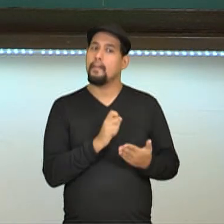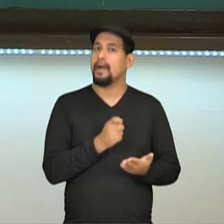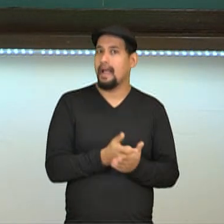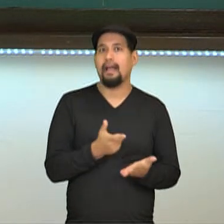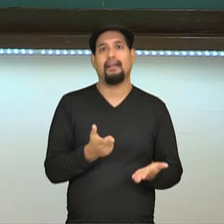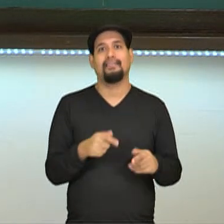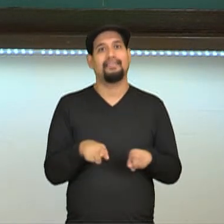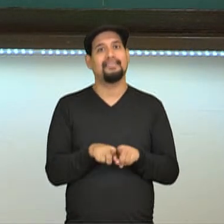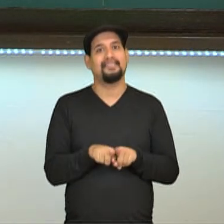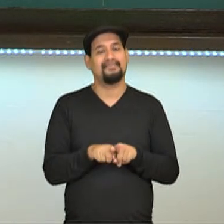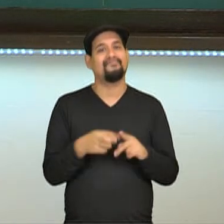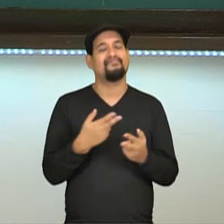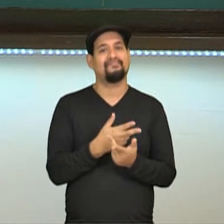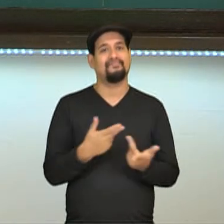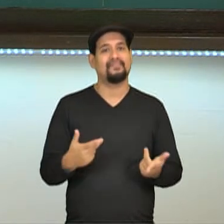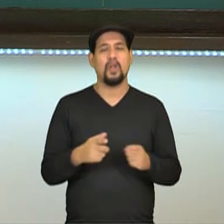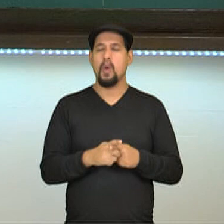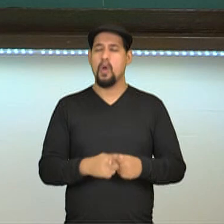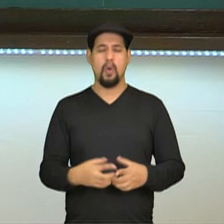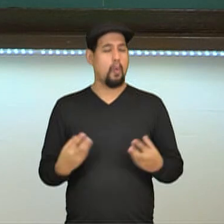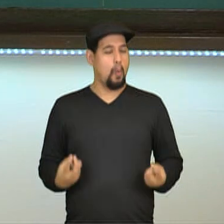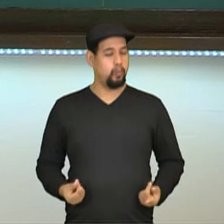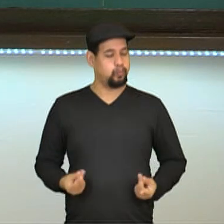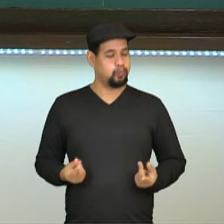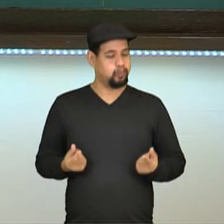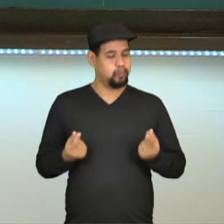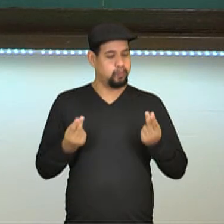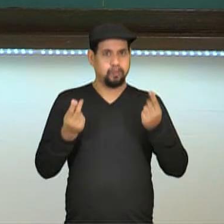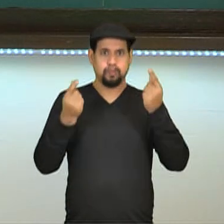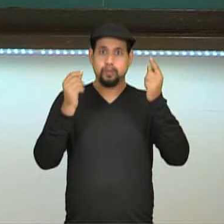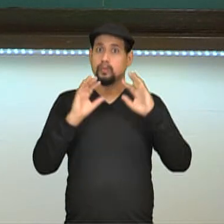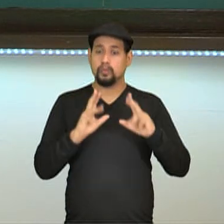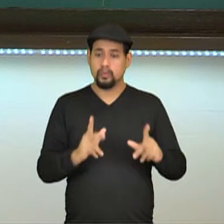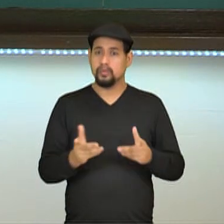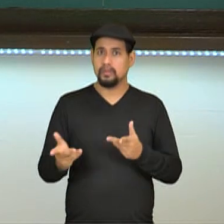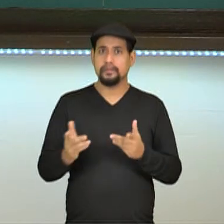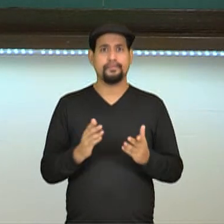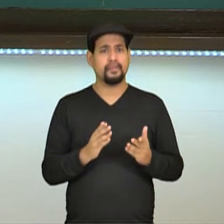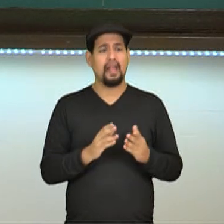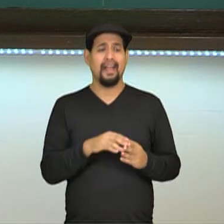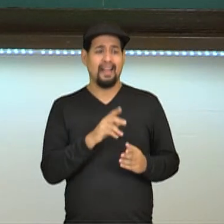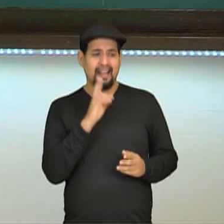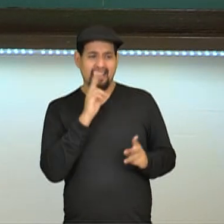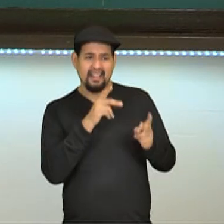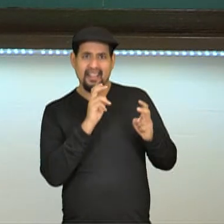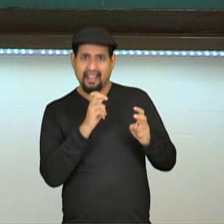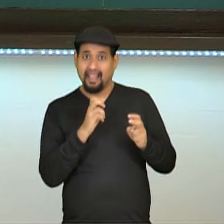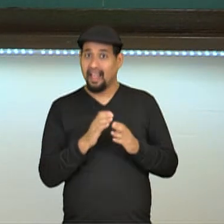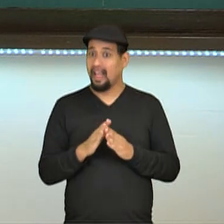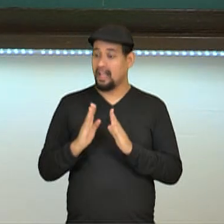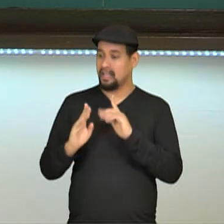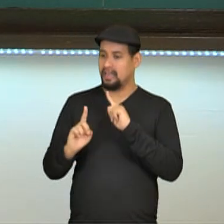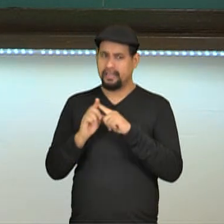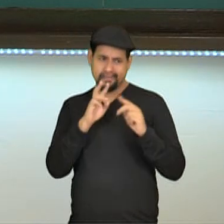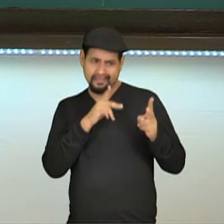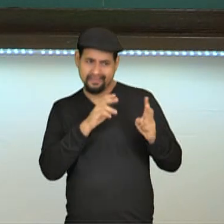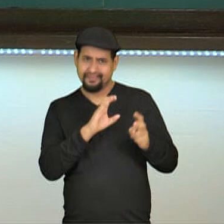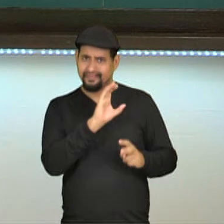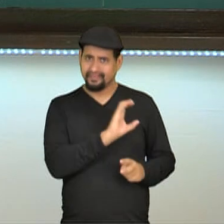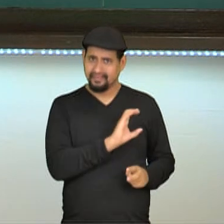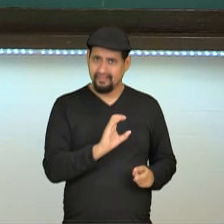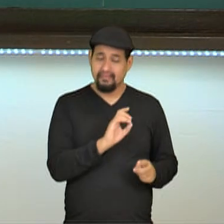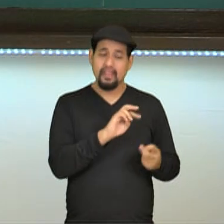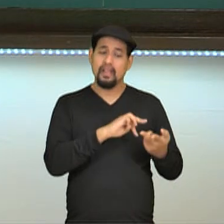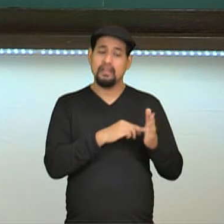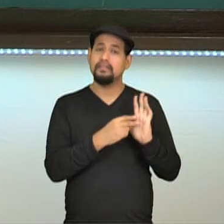igreja, que o alto clero vivia. Então era essa crítica que era feita à Igreja Católica. Esses foram